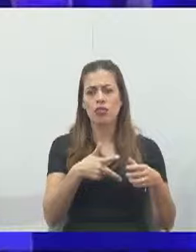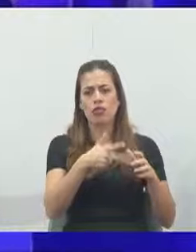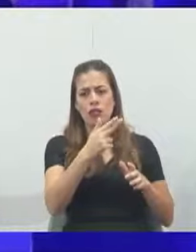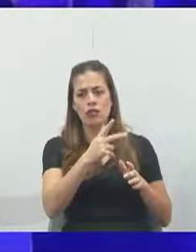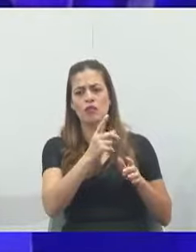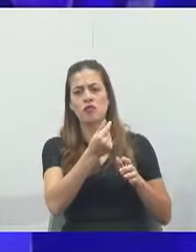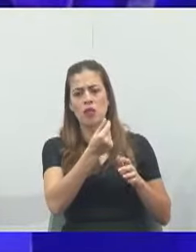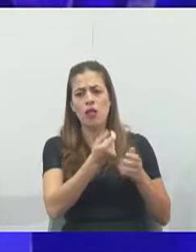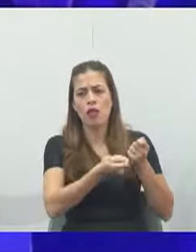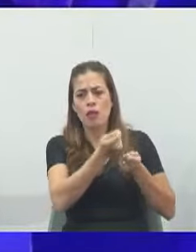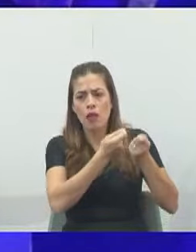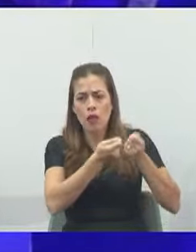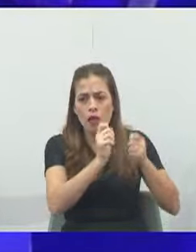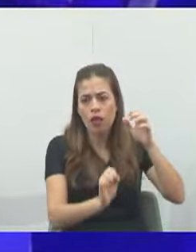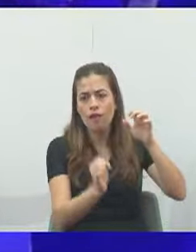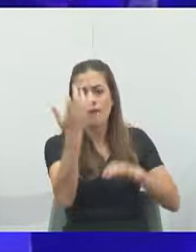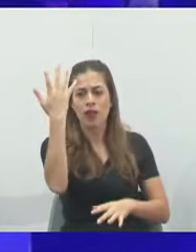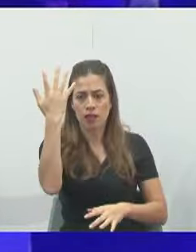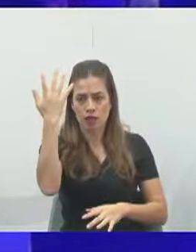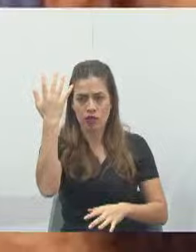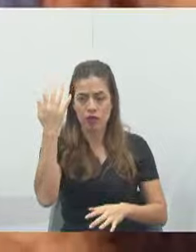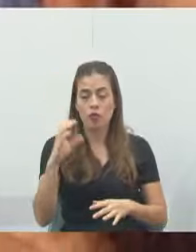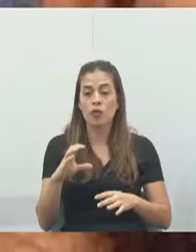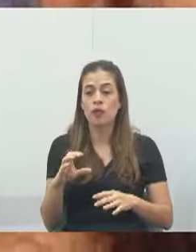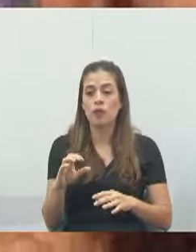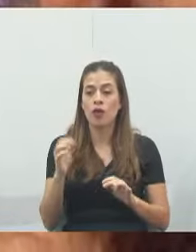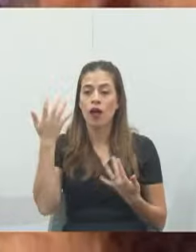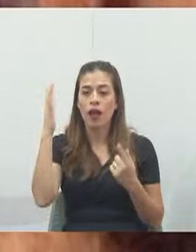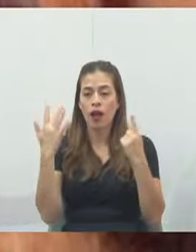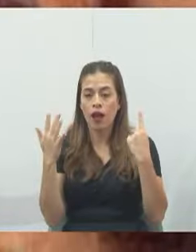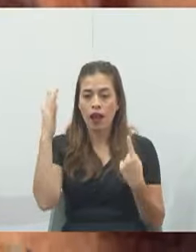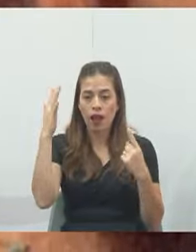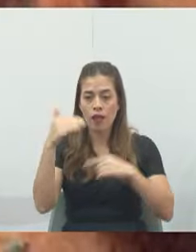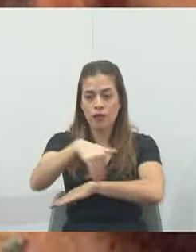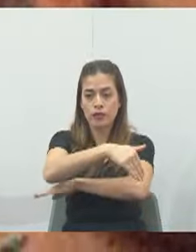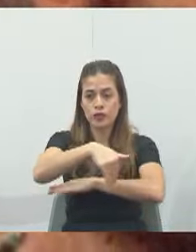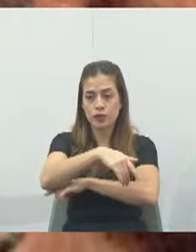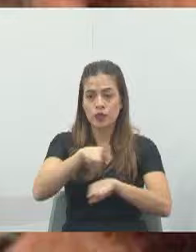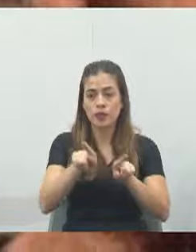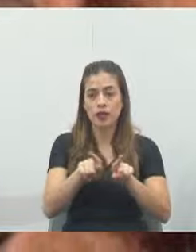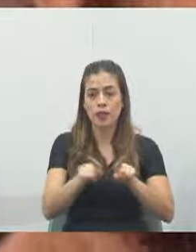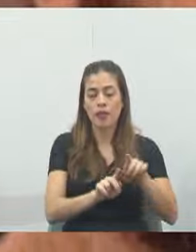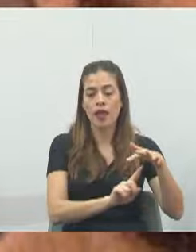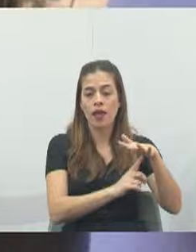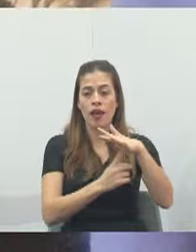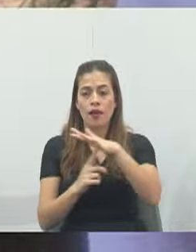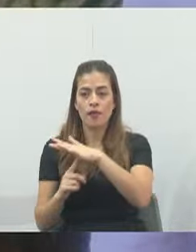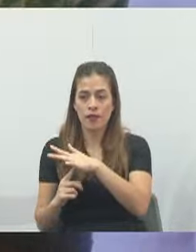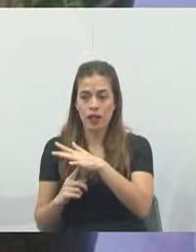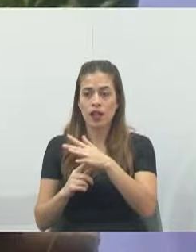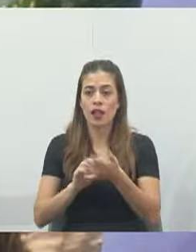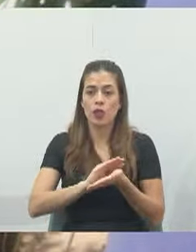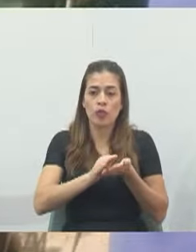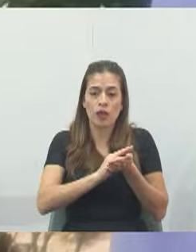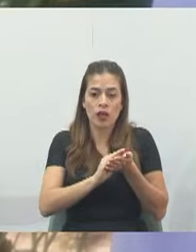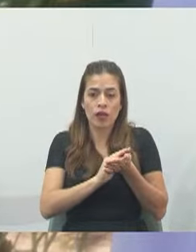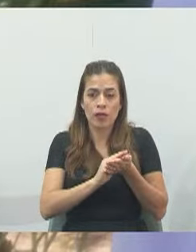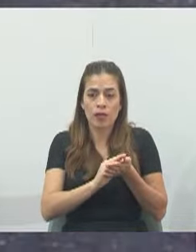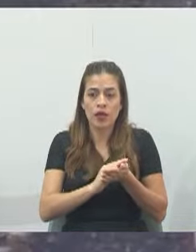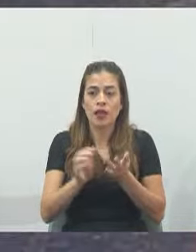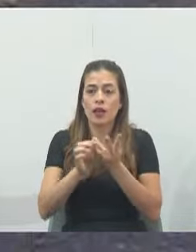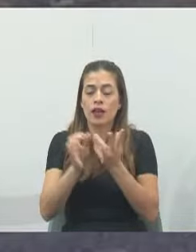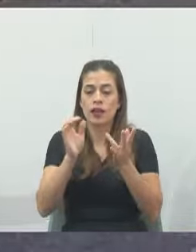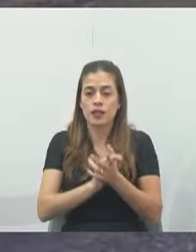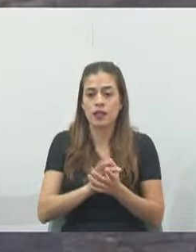gastos e reativou eventos, como o Carnaval de Rua e a Feira do Bolinho Caipira. Casado com